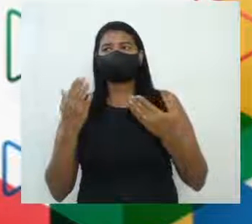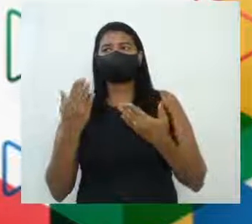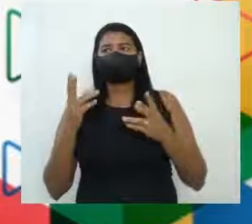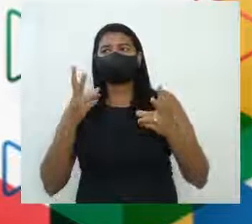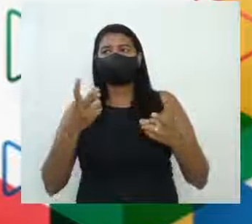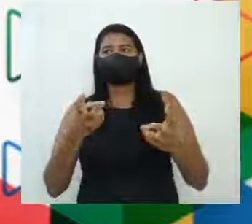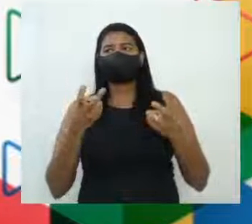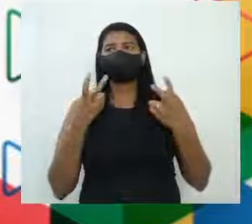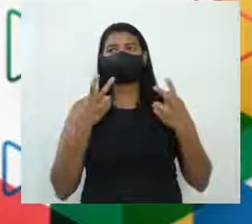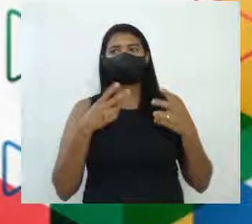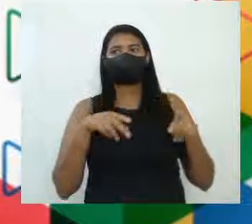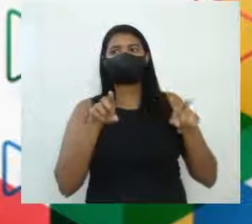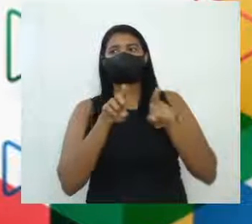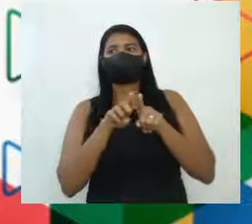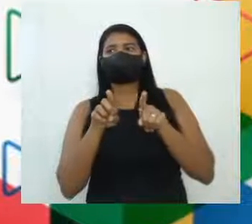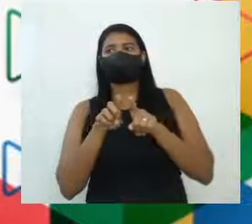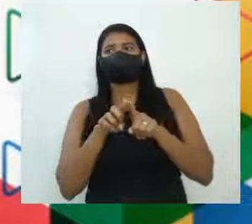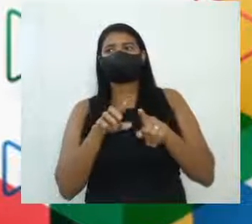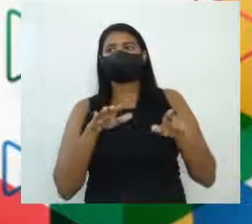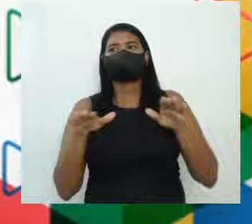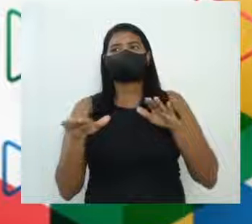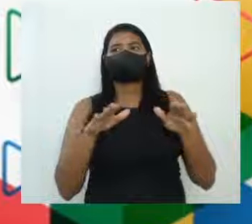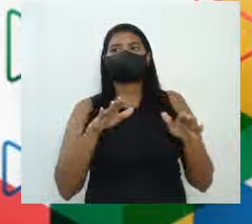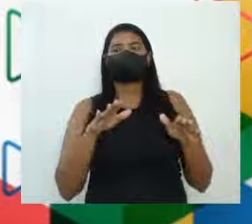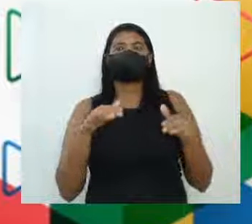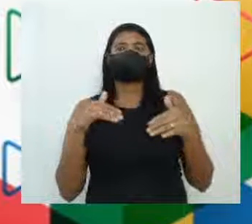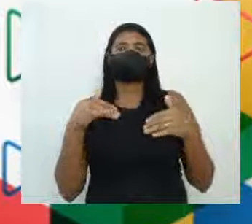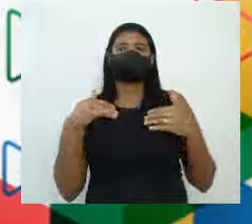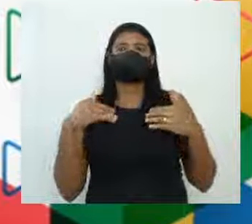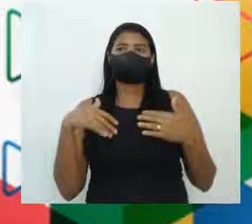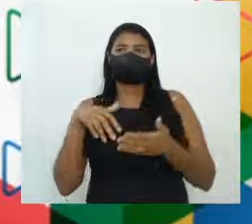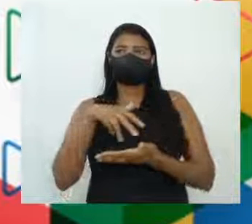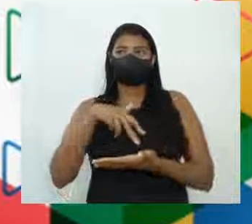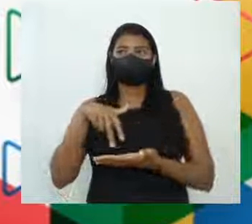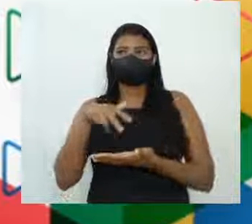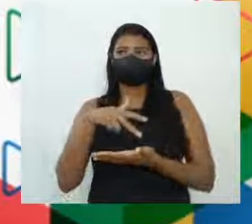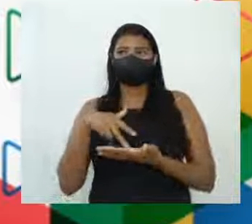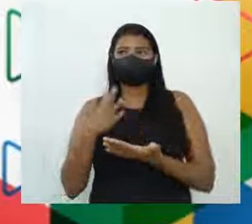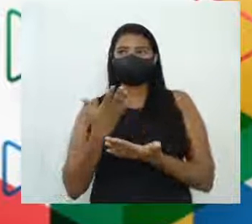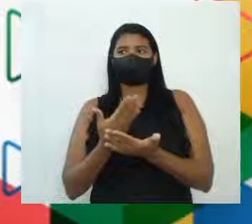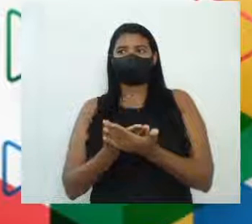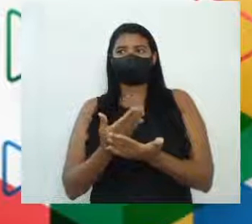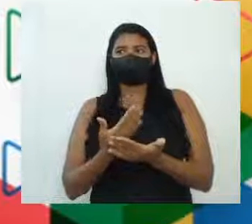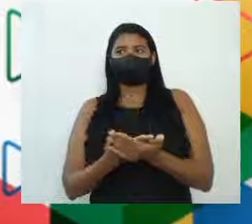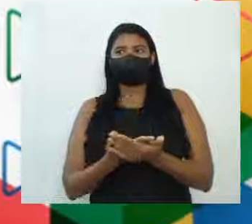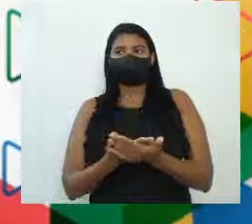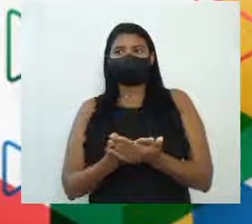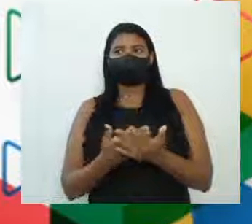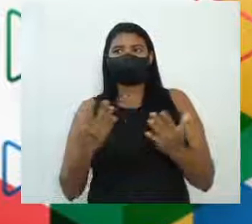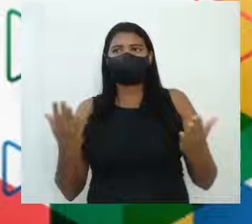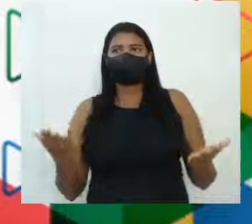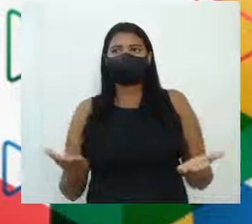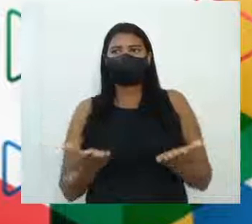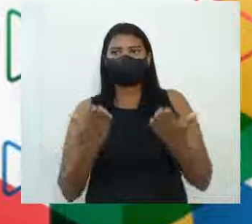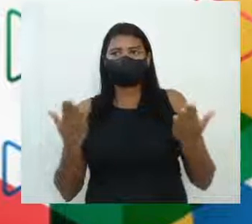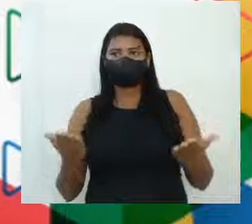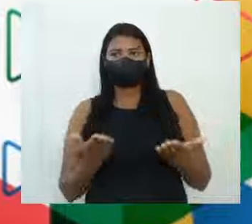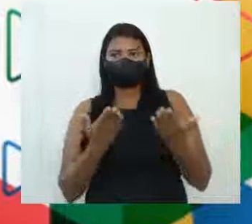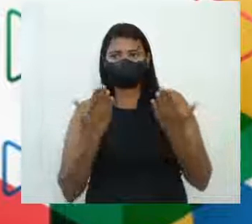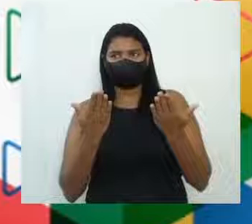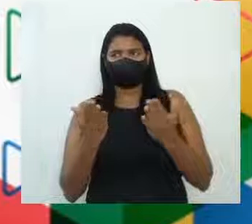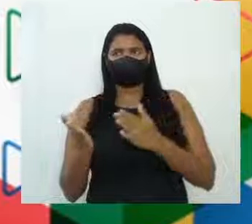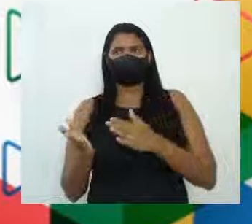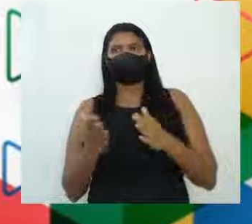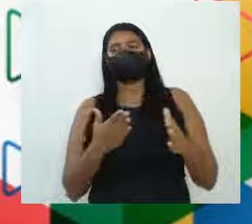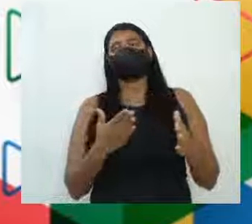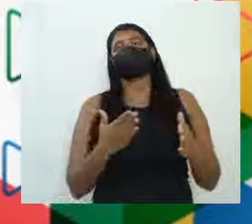identificamos a relação entre os movimentos e a interpretação na dança, estudo dos movimentos desenvolvido por Rudolf Laban, que foram os